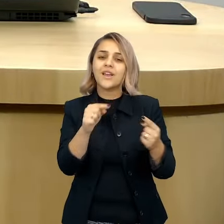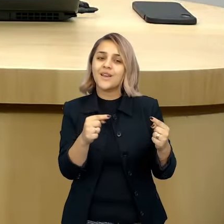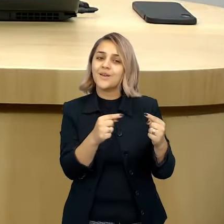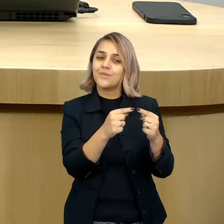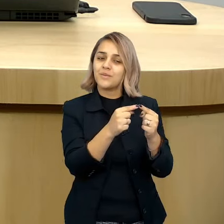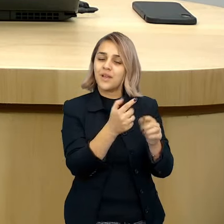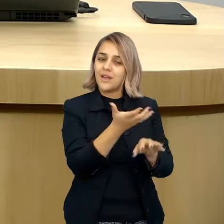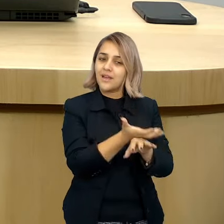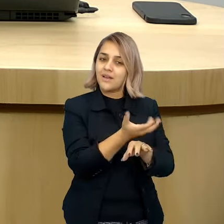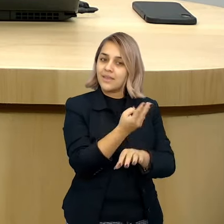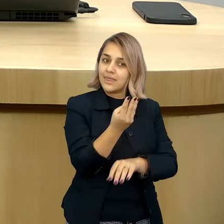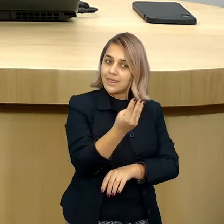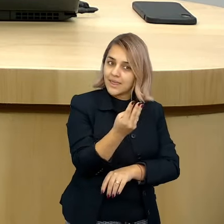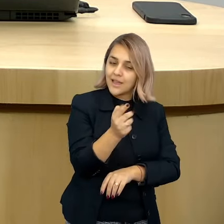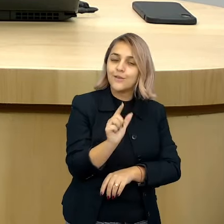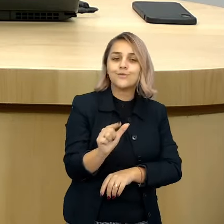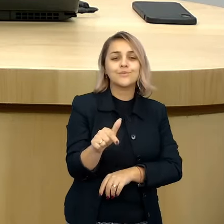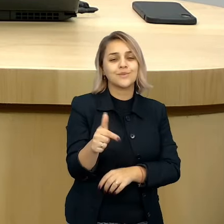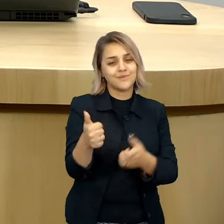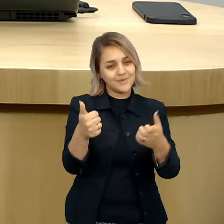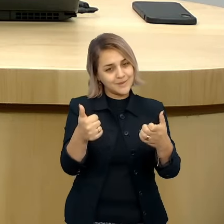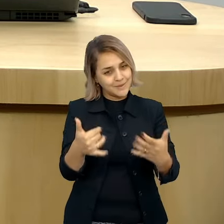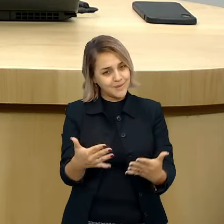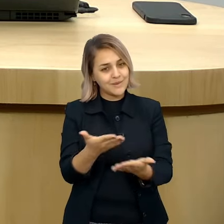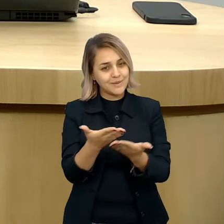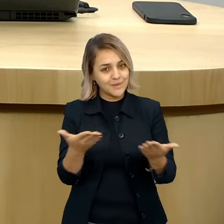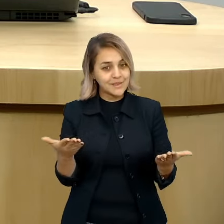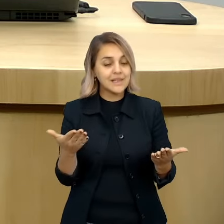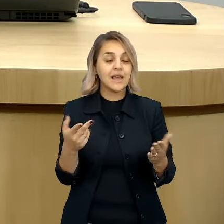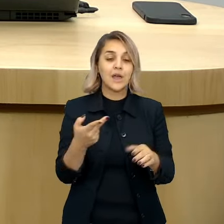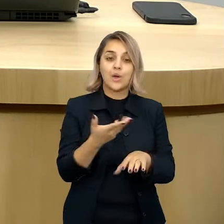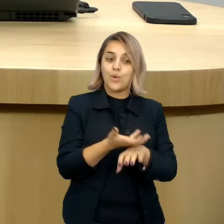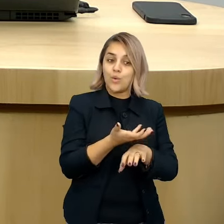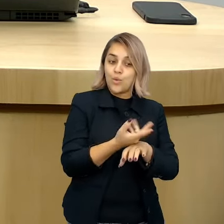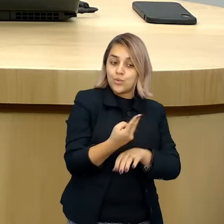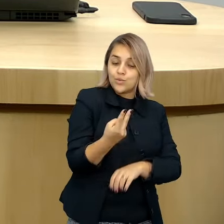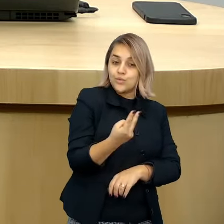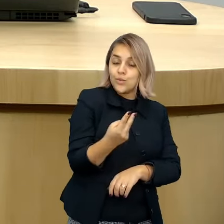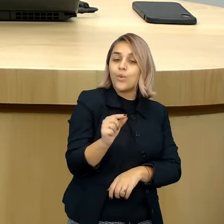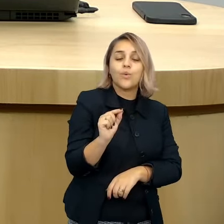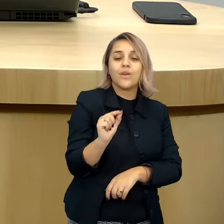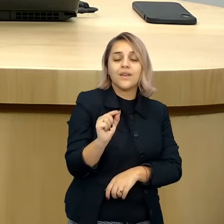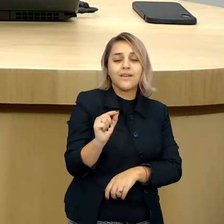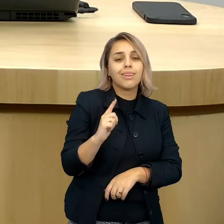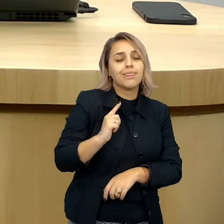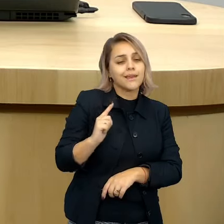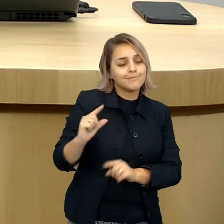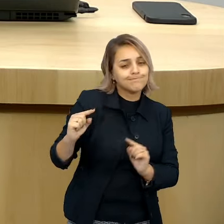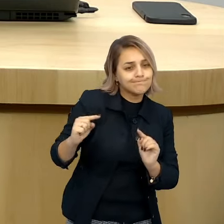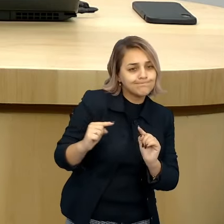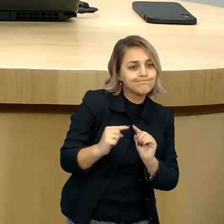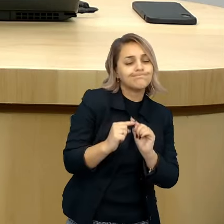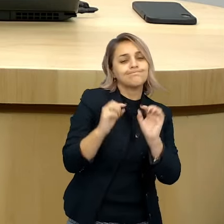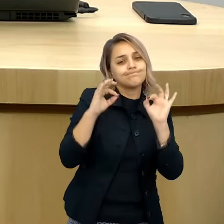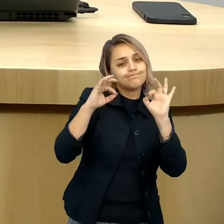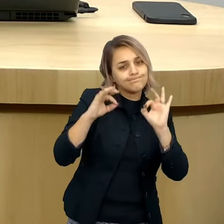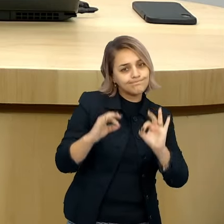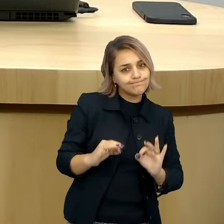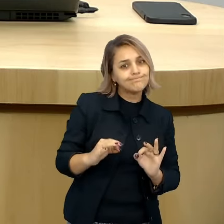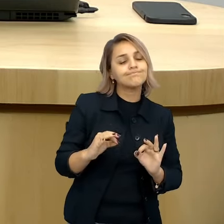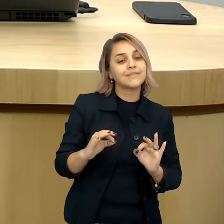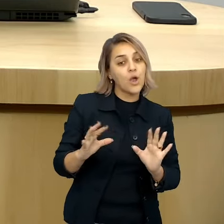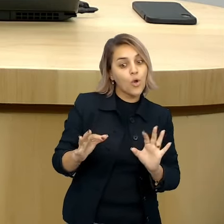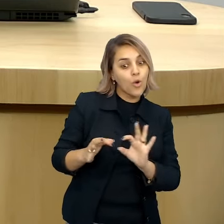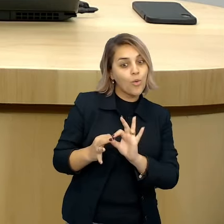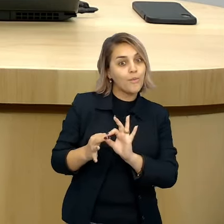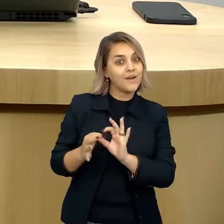que eu vou falar daqui a pouquinho para vocês. E o componente 2, que eu vou falar agora, a gente consegue ter uma ligação mais direta com o componente 5,